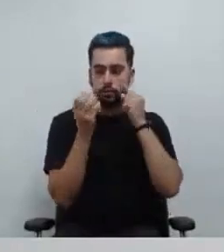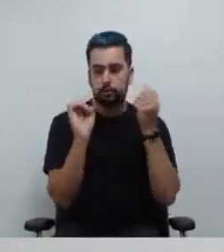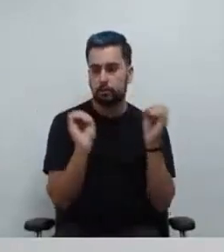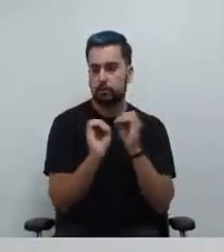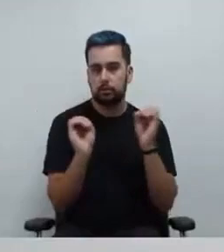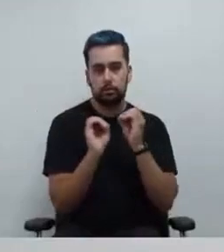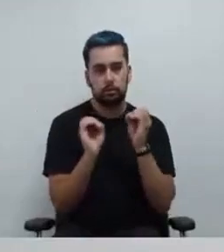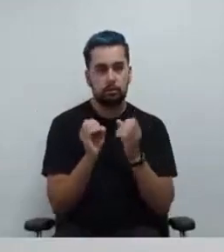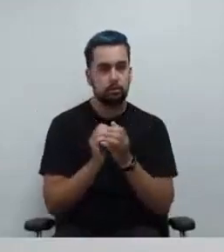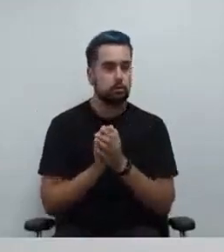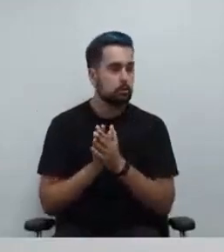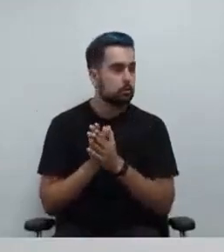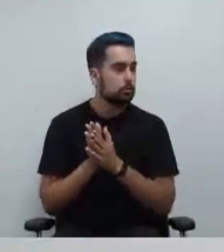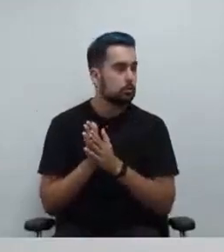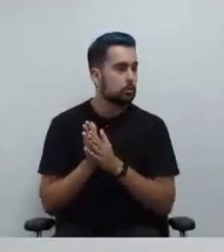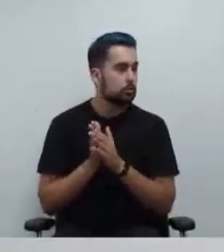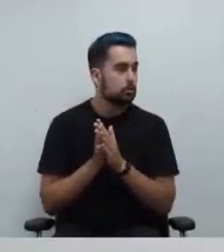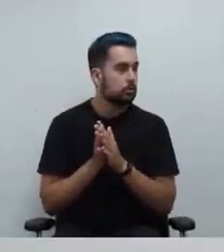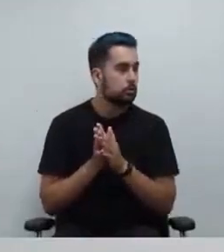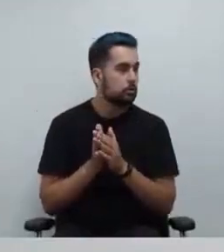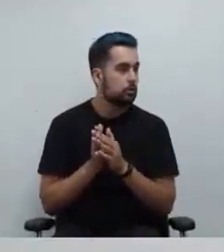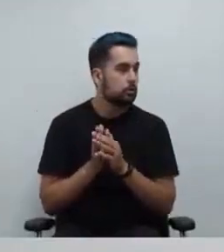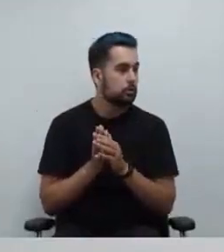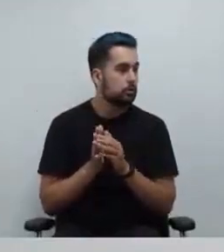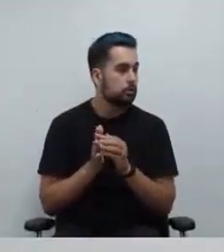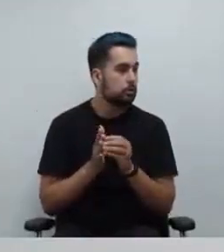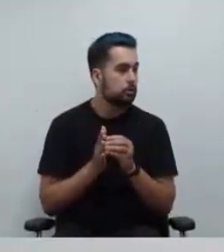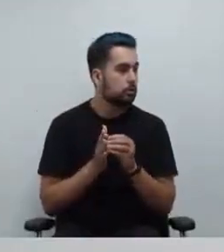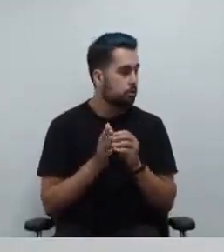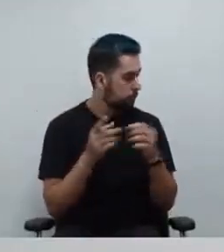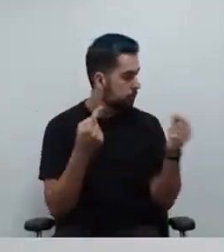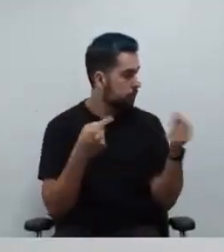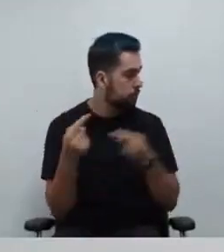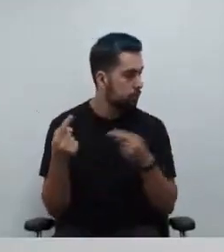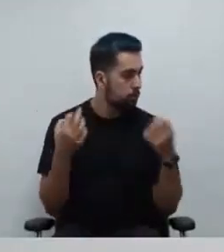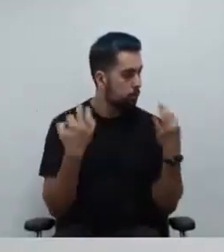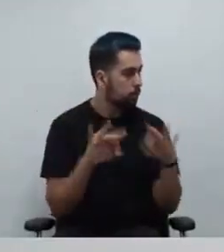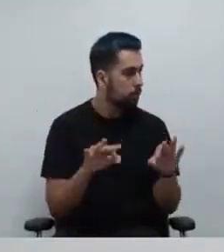Davi? Então, a gente está em discussão, né?